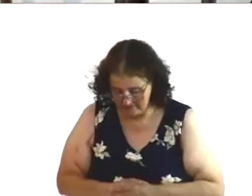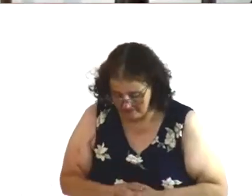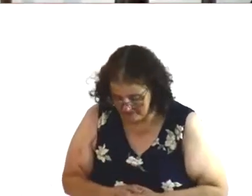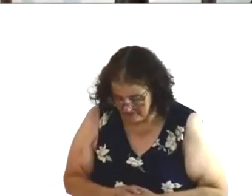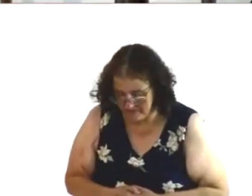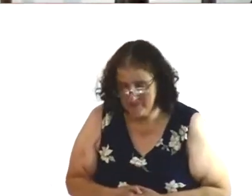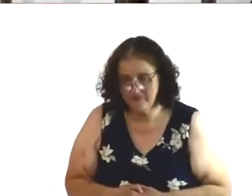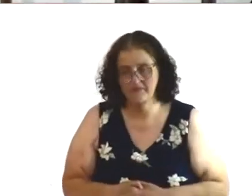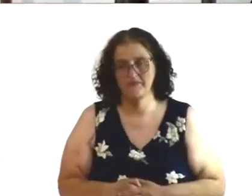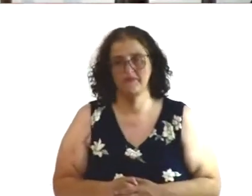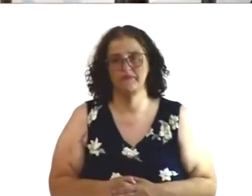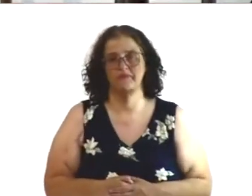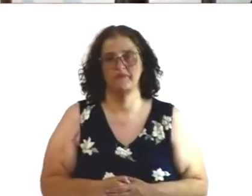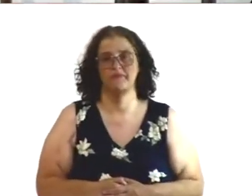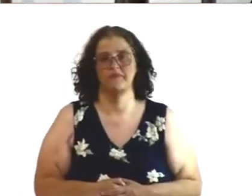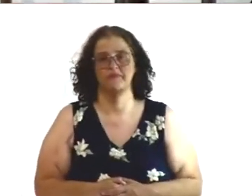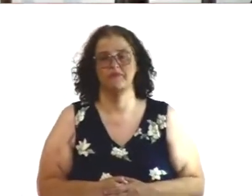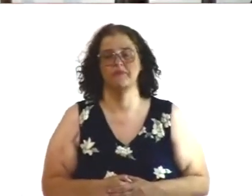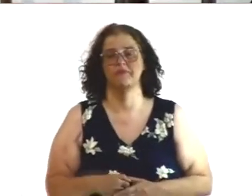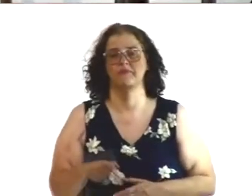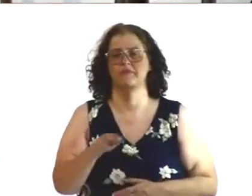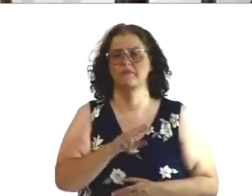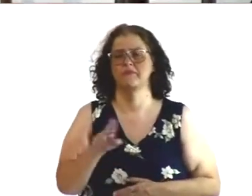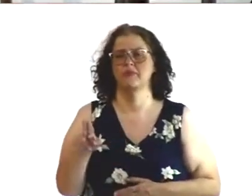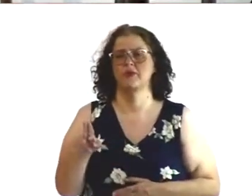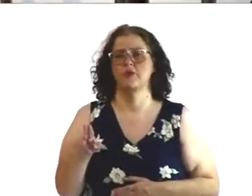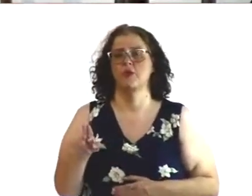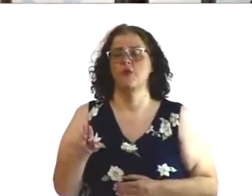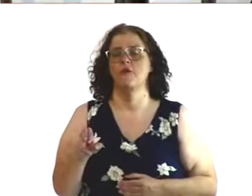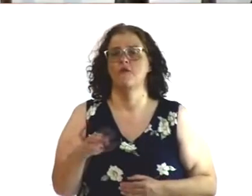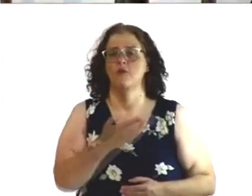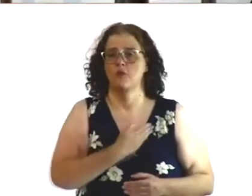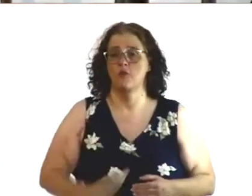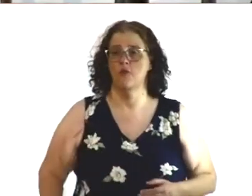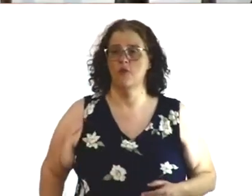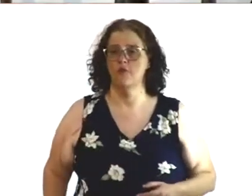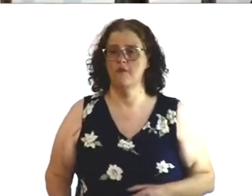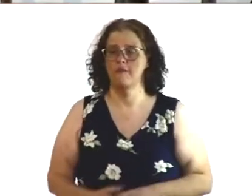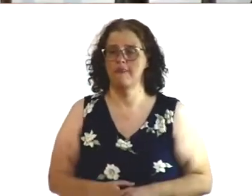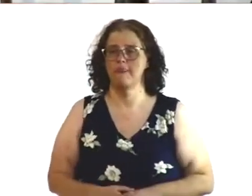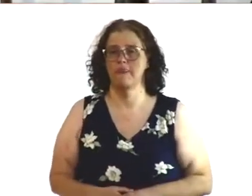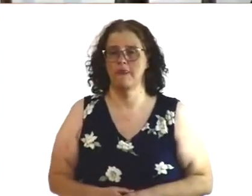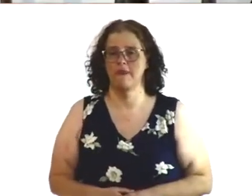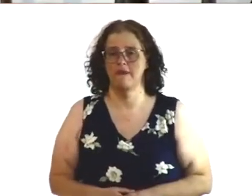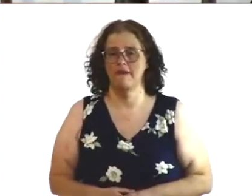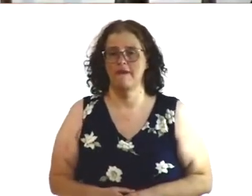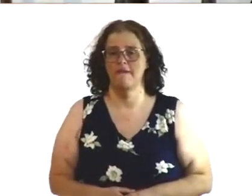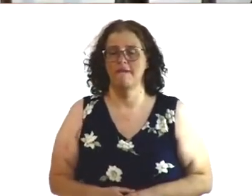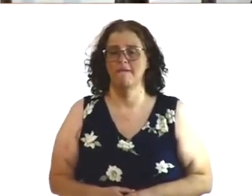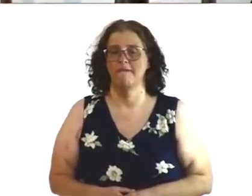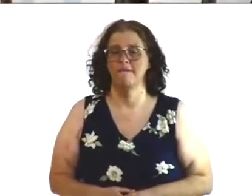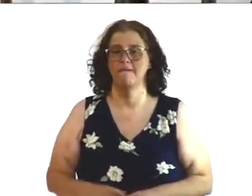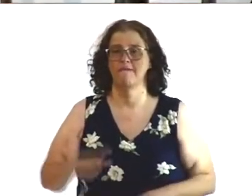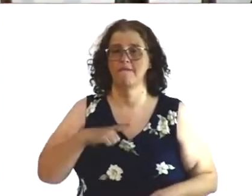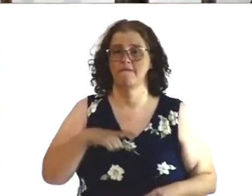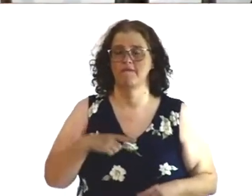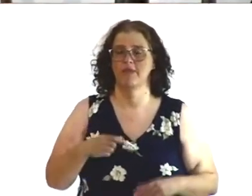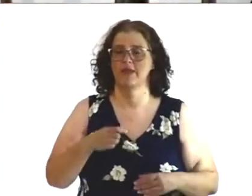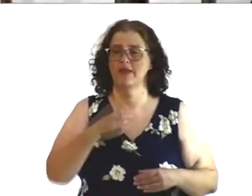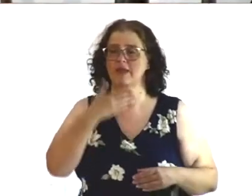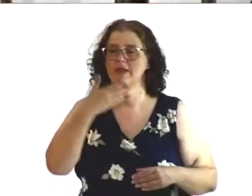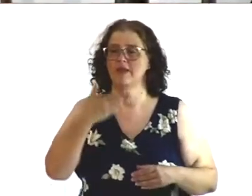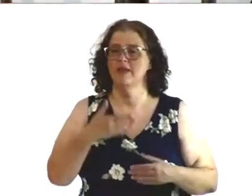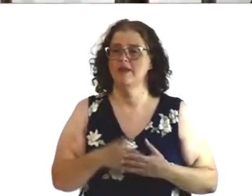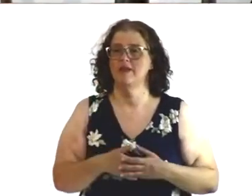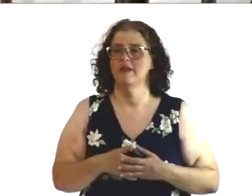Um novo rei, um novo trono, um novo governo. Herodes queria isso? Assim muitos procuram a Jesus hoje